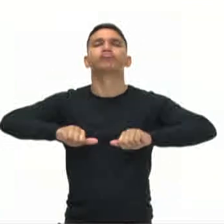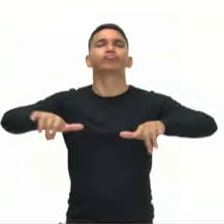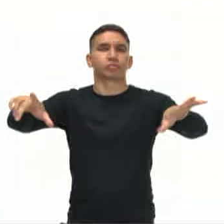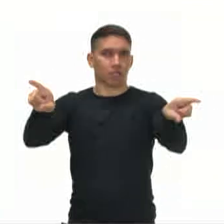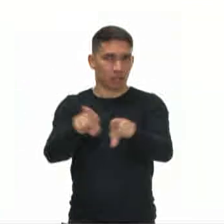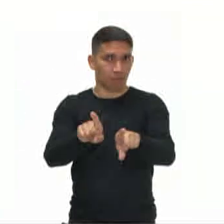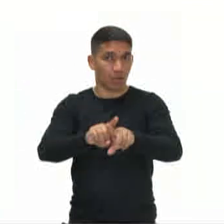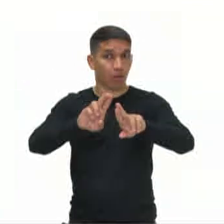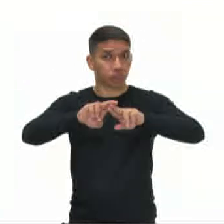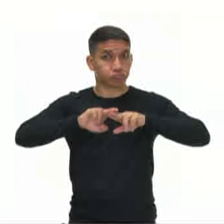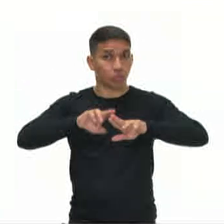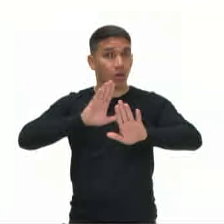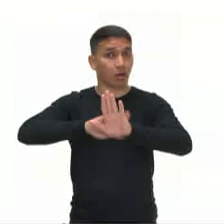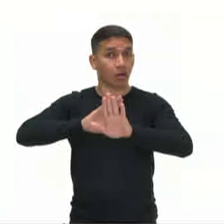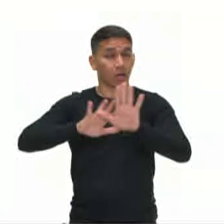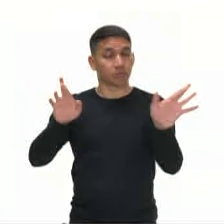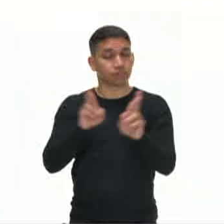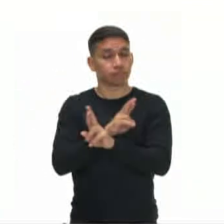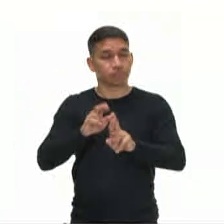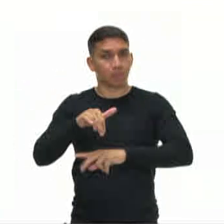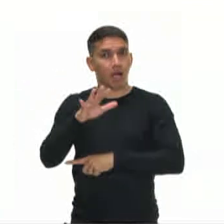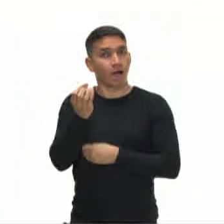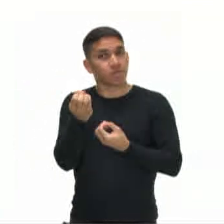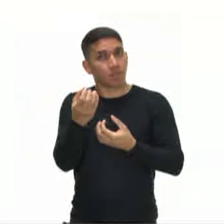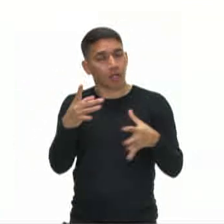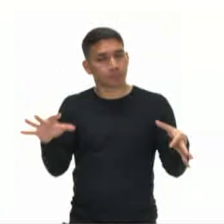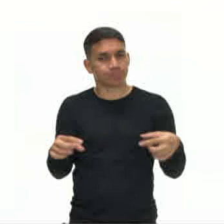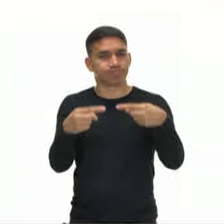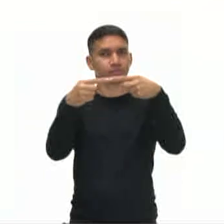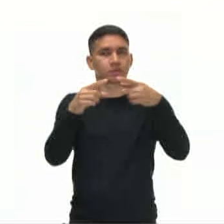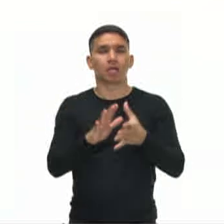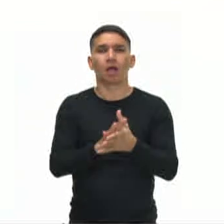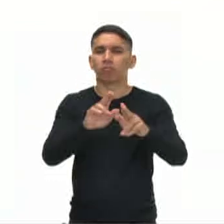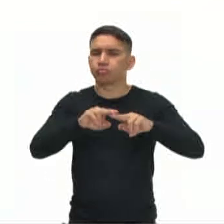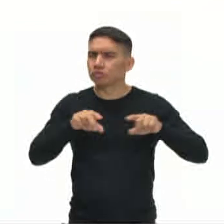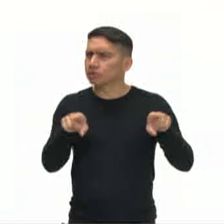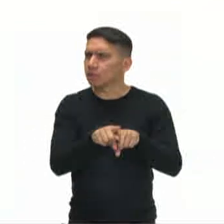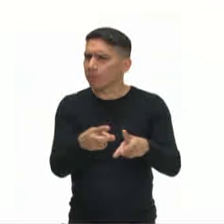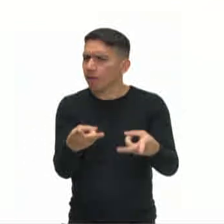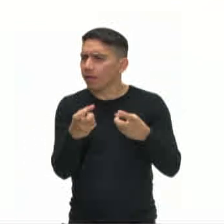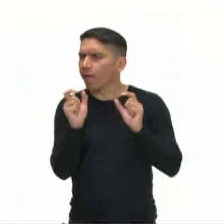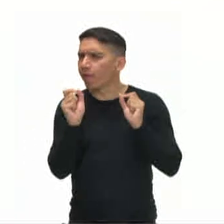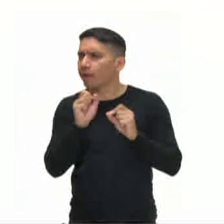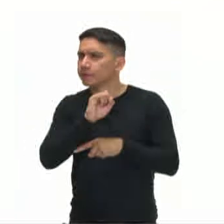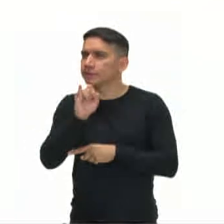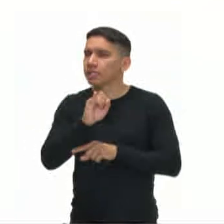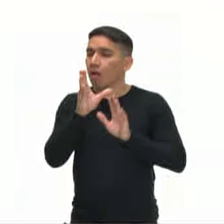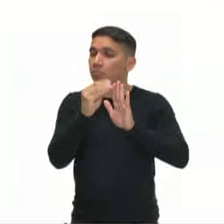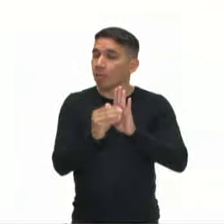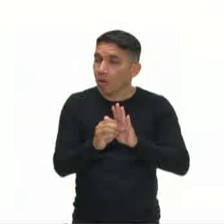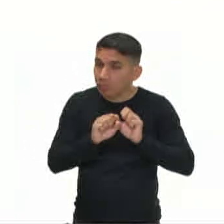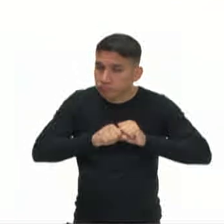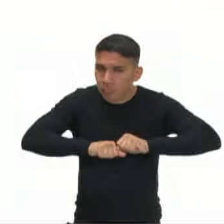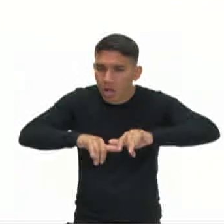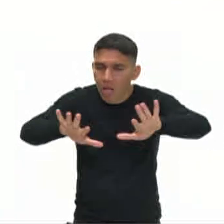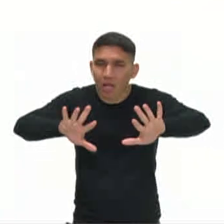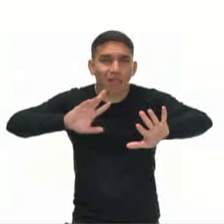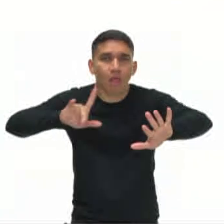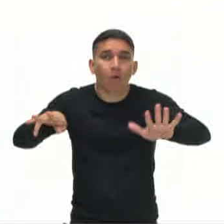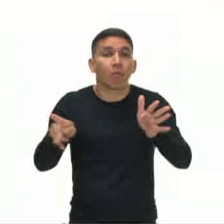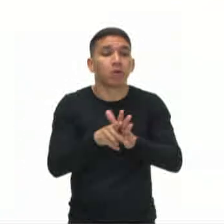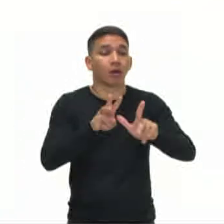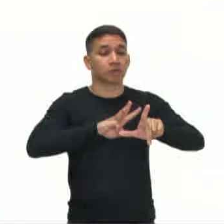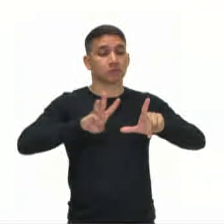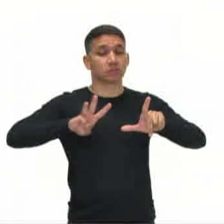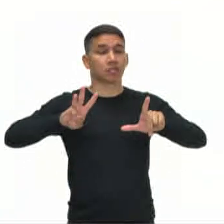mensagem. Outro aspecto relevante é identificar se o conteúdo divulgado não é oriundo de um site